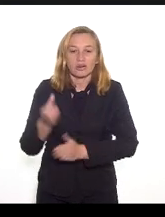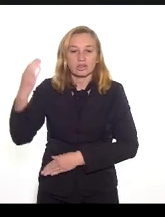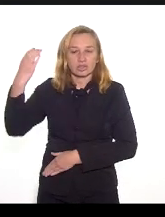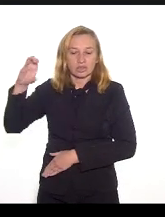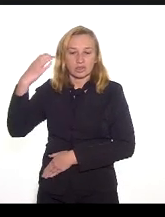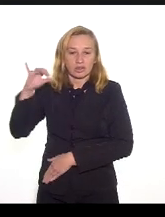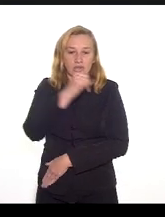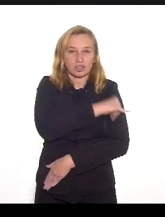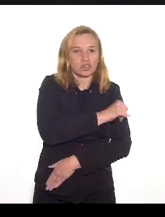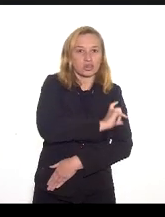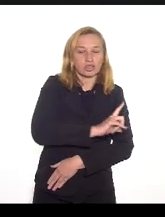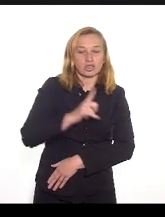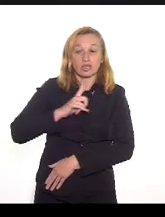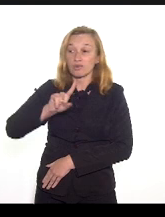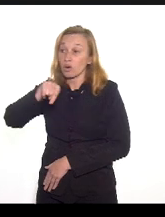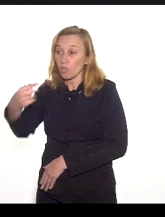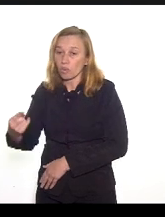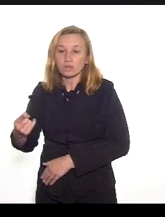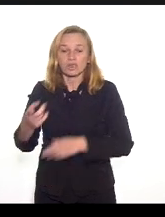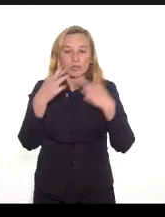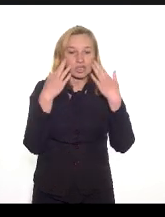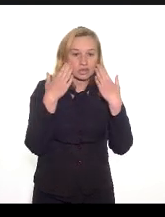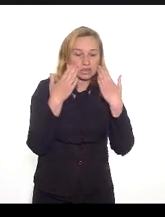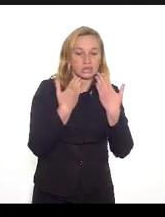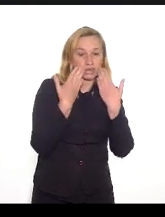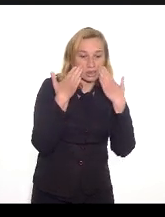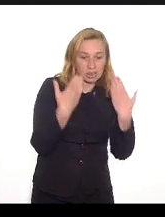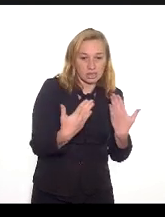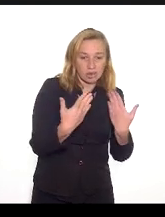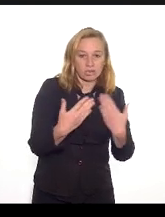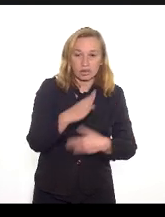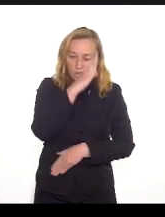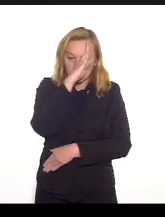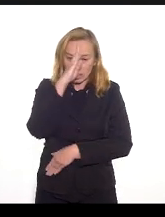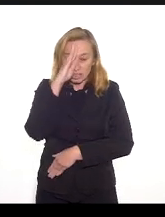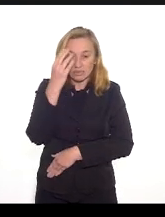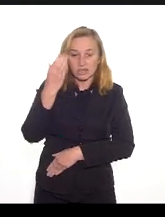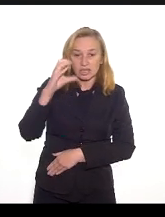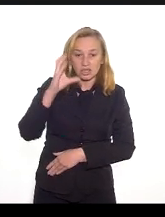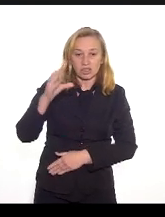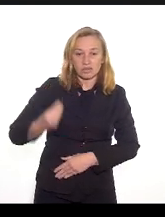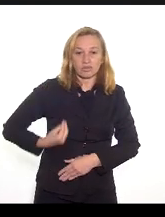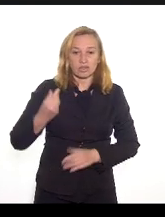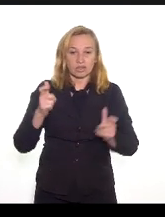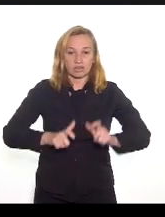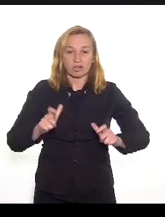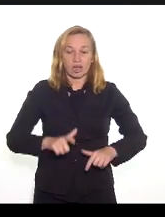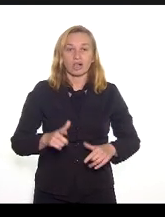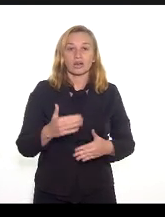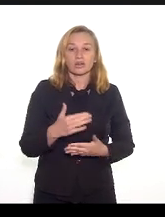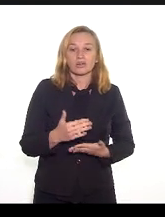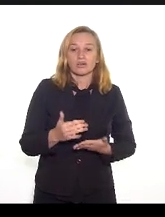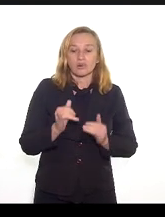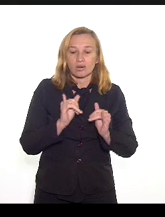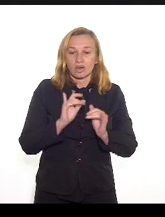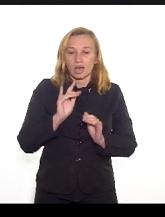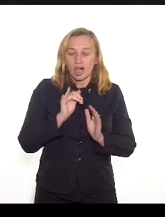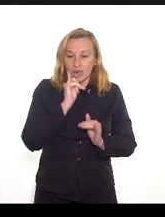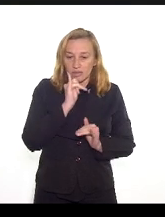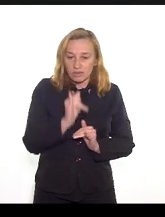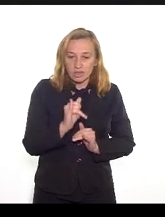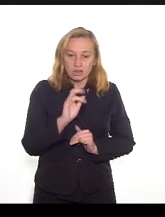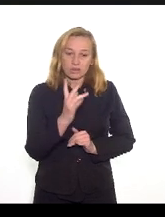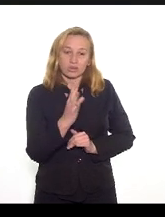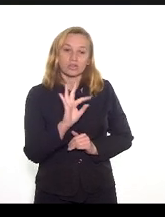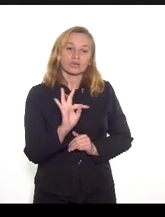houver outras representações das universidades e instituições acadêmicas e científicas presentes, por favor, façam-se anunciar no chat. Nós teremos o máximo